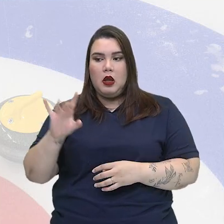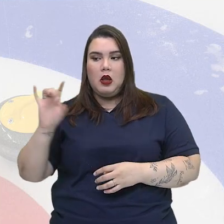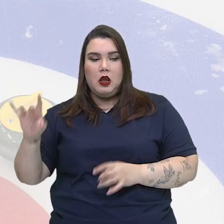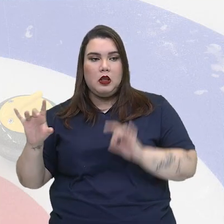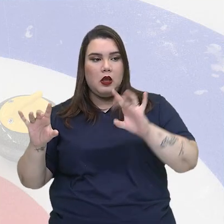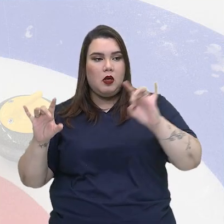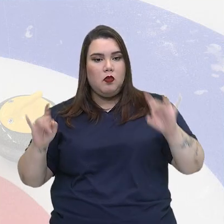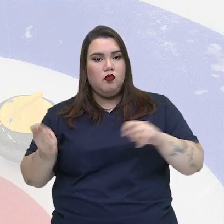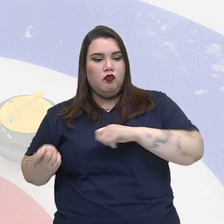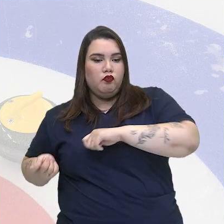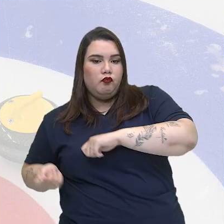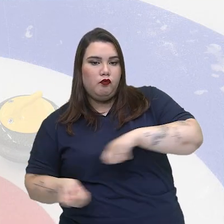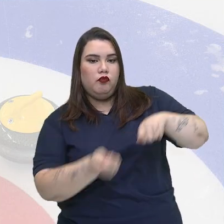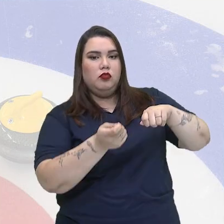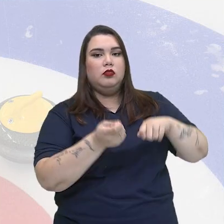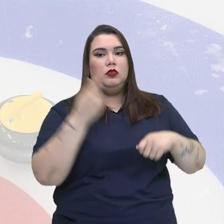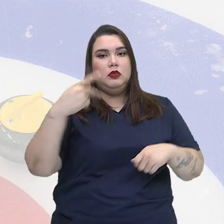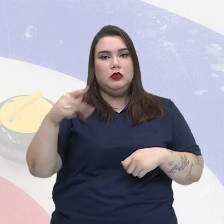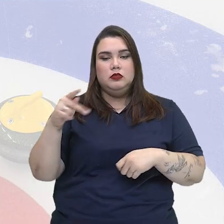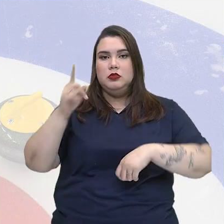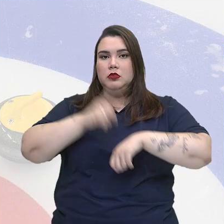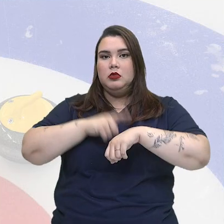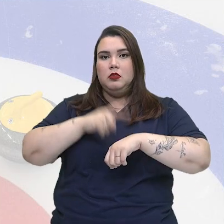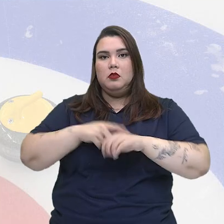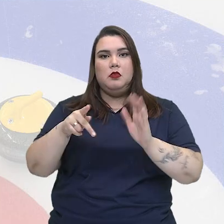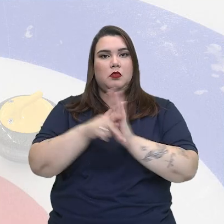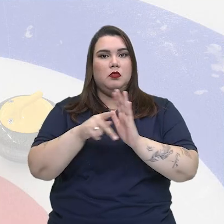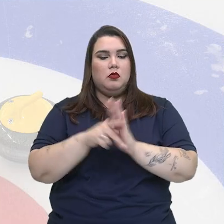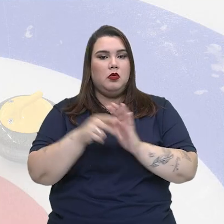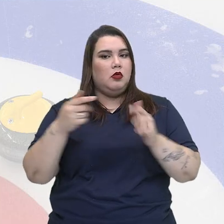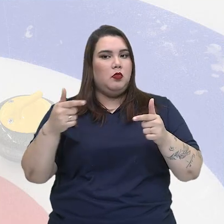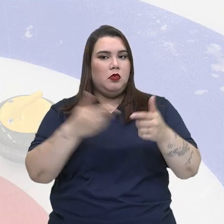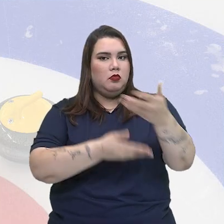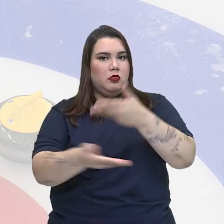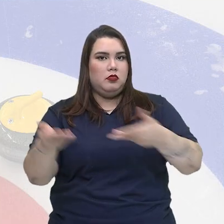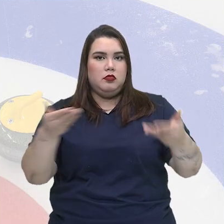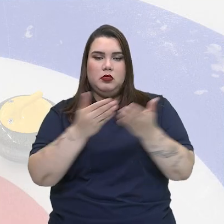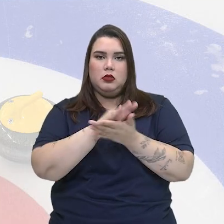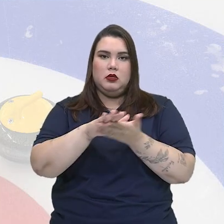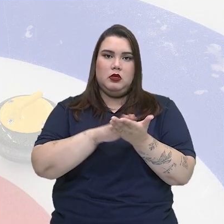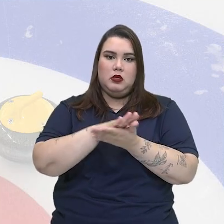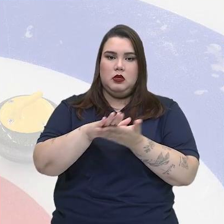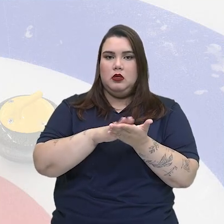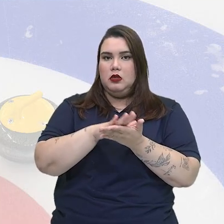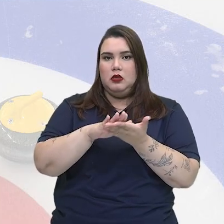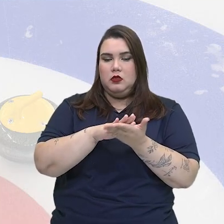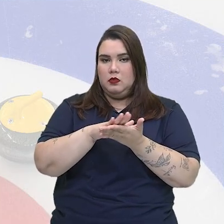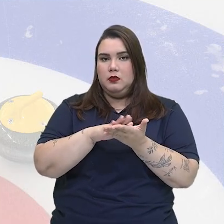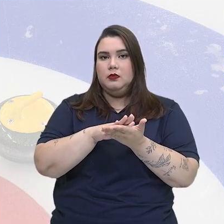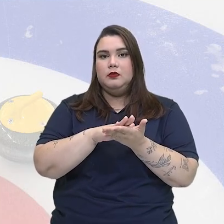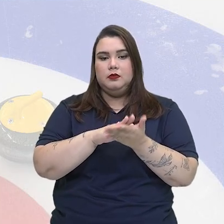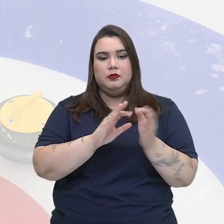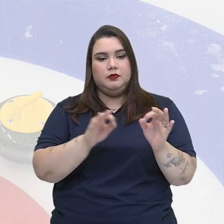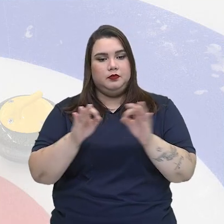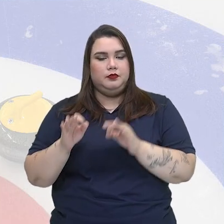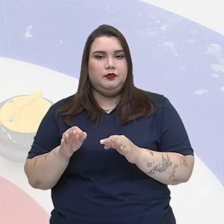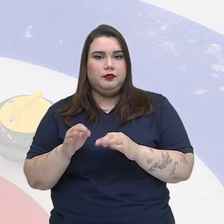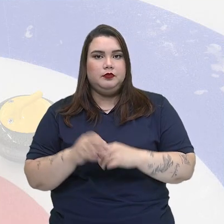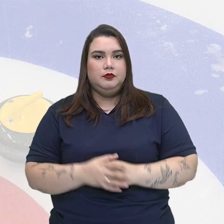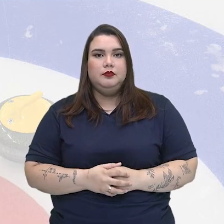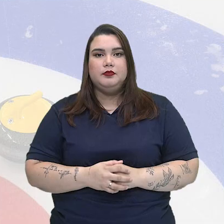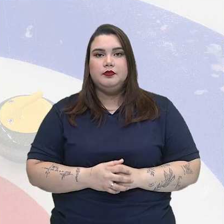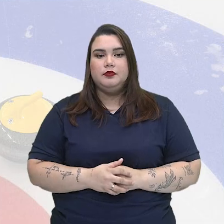seu tempo. A gente não tem interação entre esses jogadores de uma forma efetiva, tá bom?